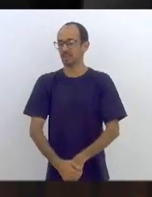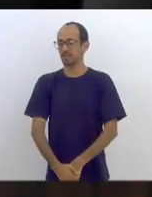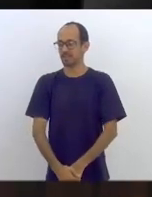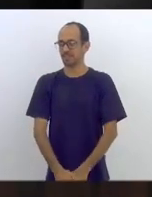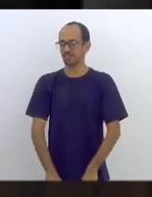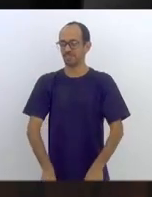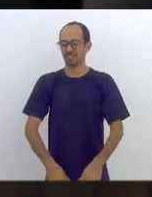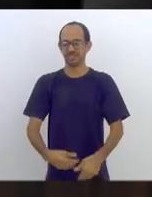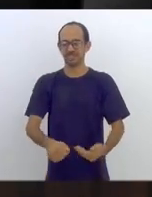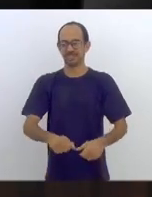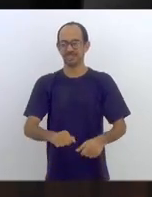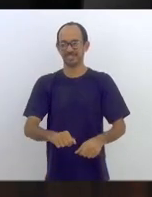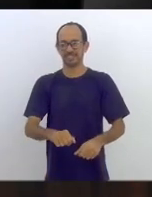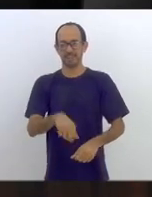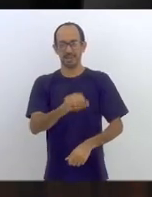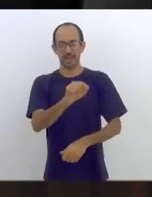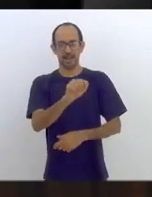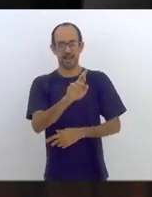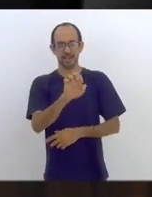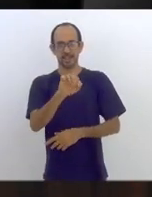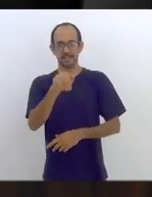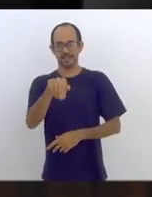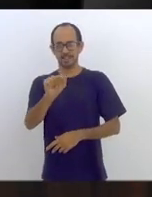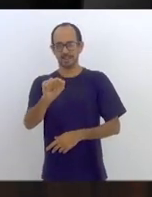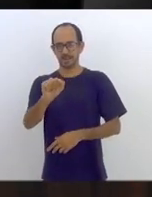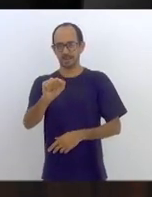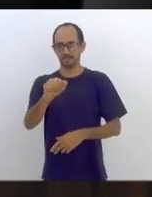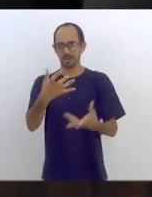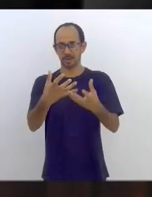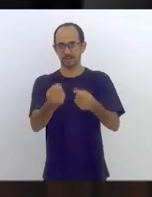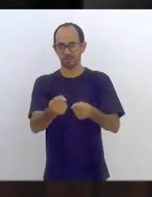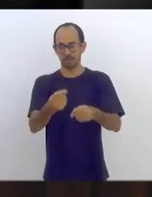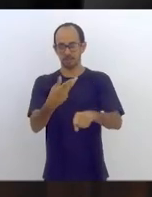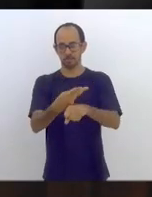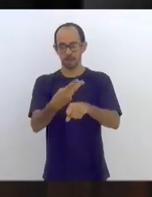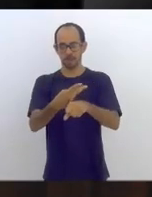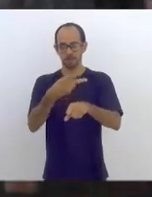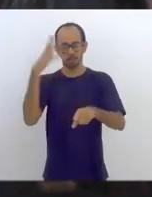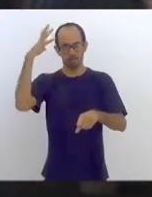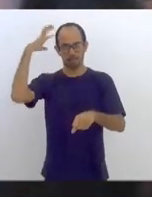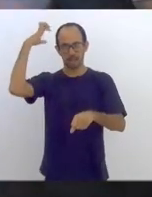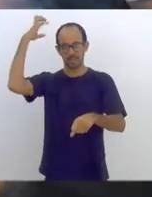Ariana Santos, para receber o prêmio Marielle Franco.